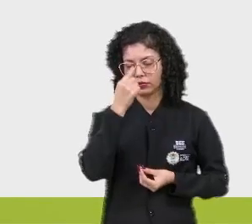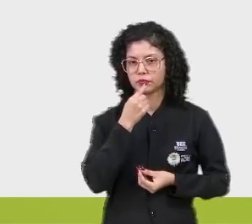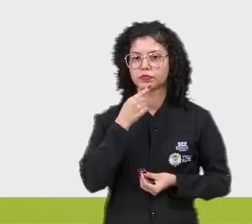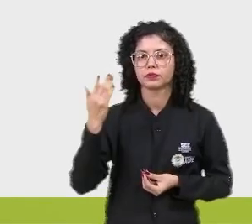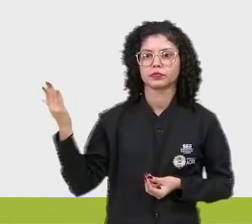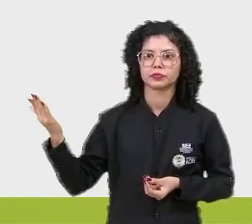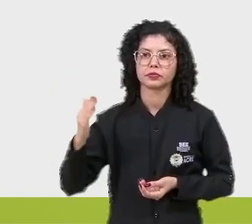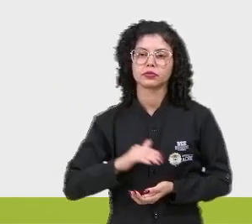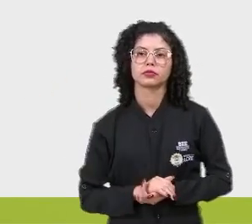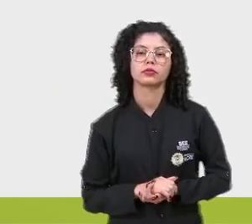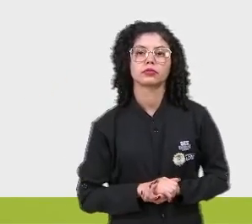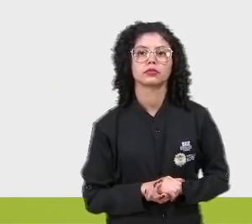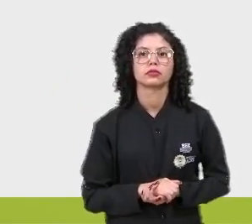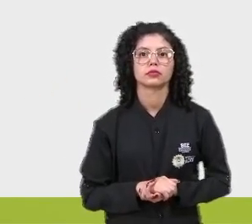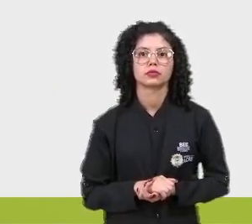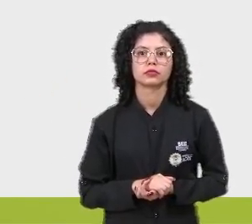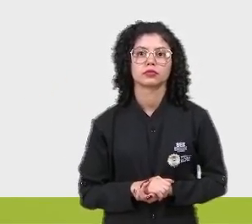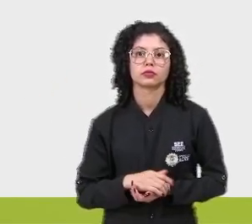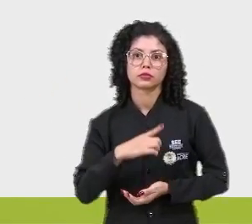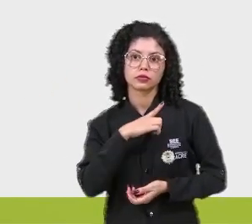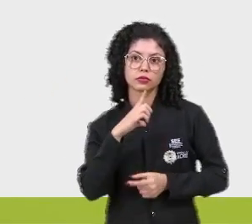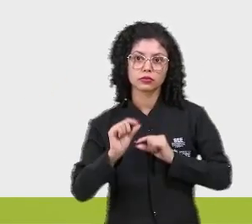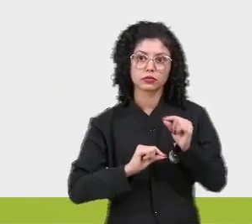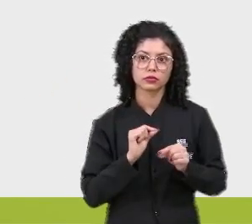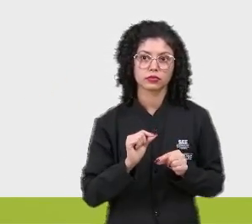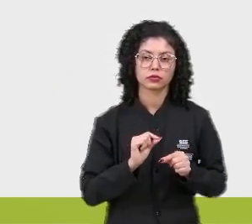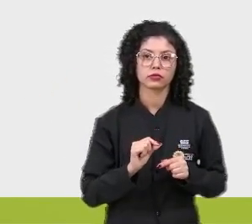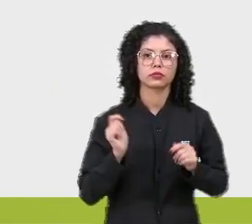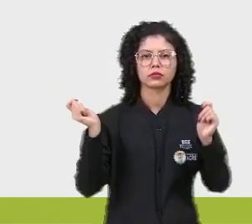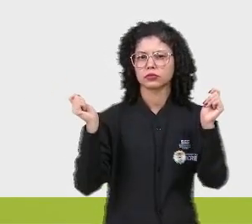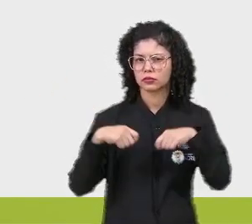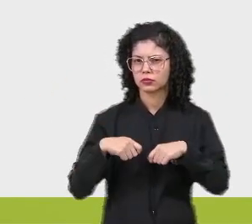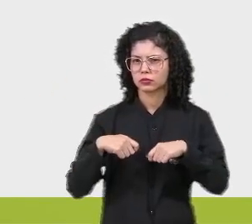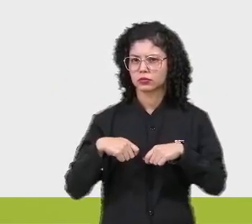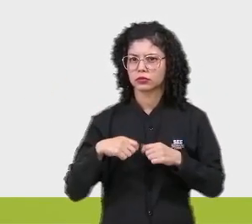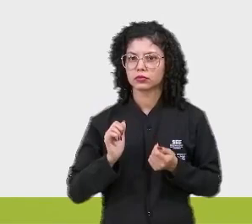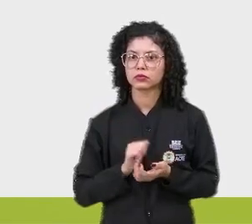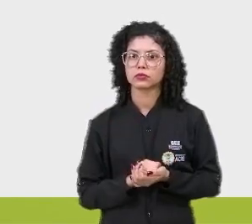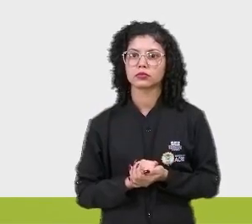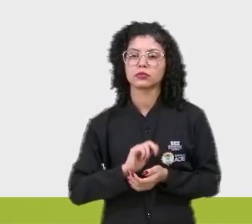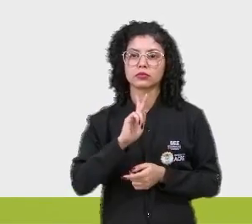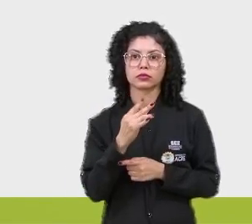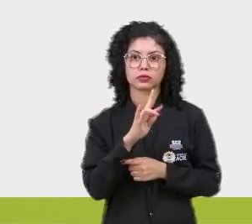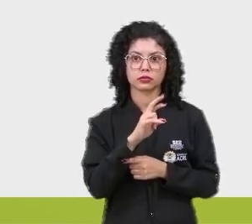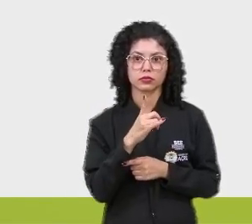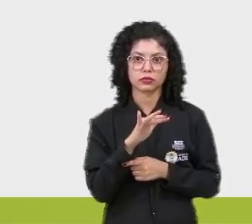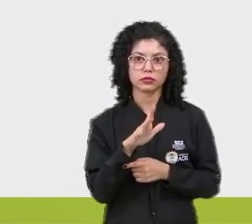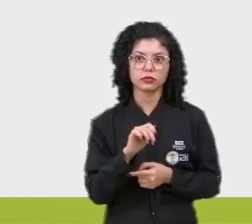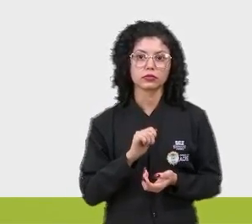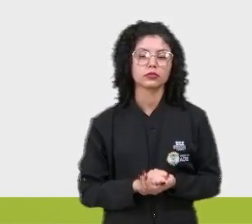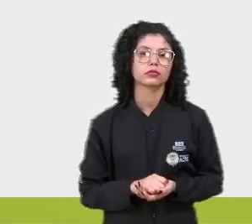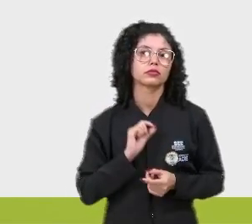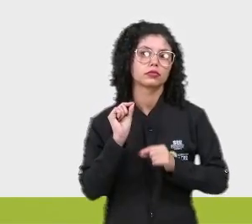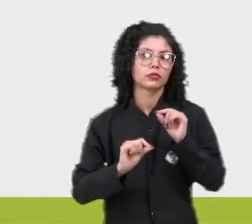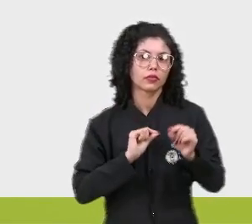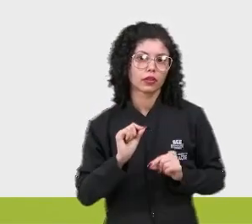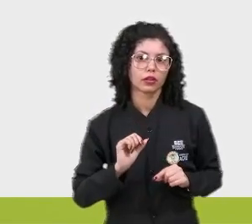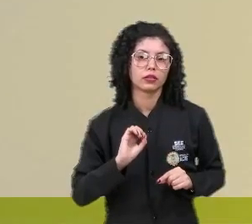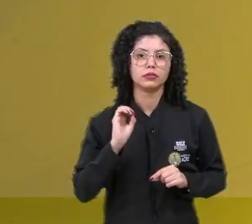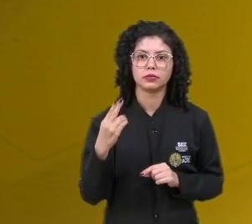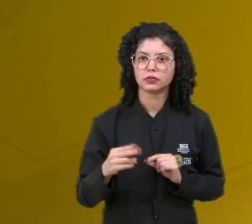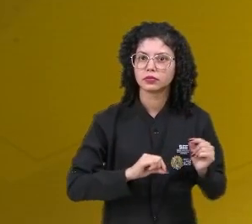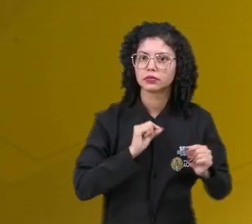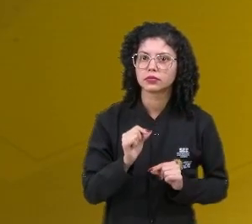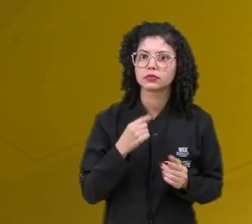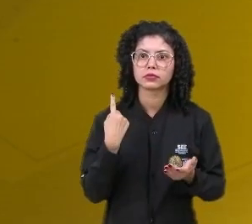figura a seguir. Neste arranjo, os átomos de carbono possuem hibridização, ou seja, você vai